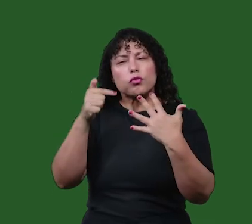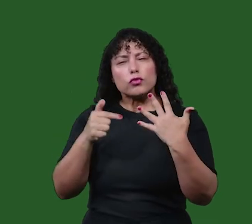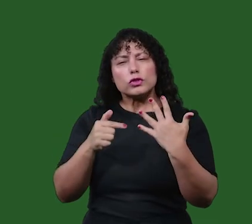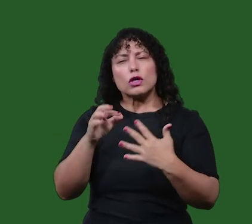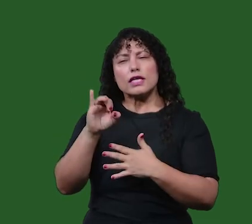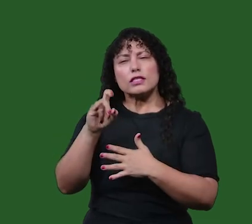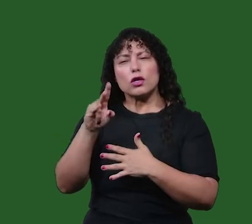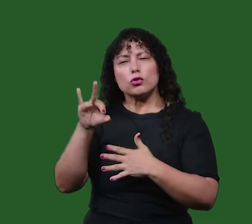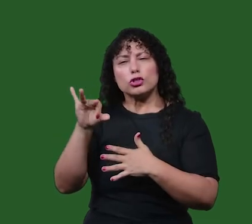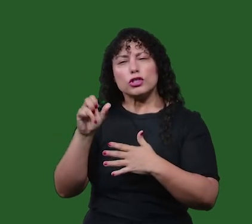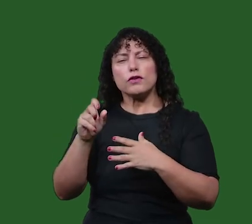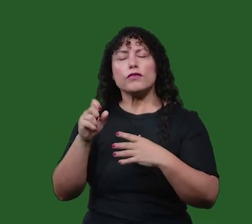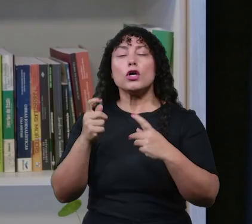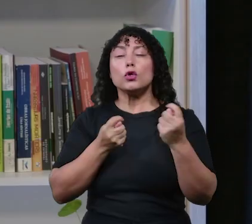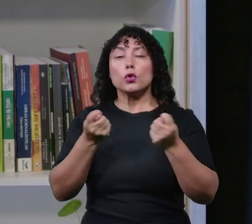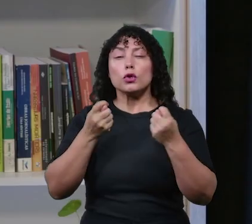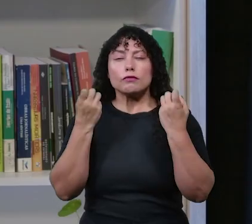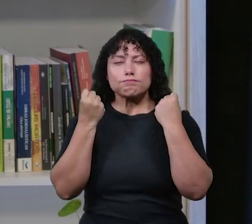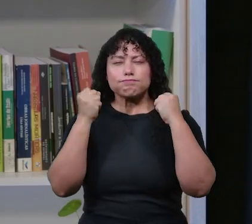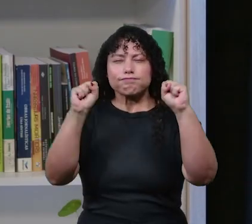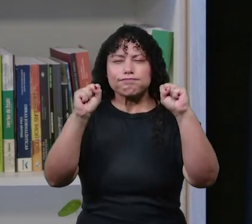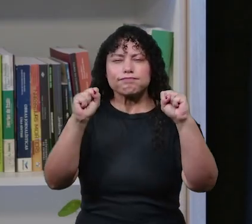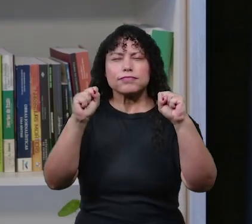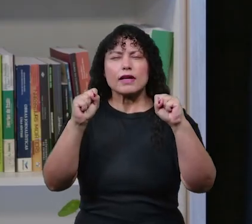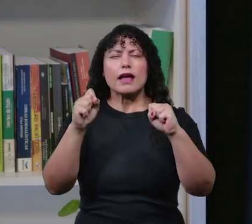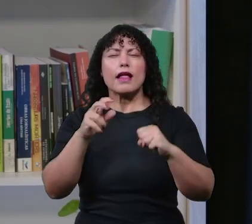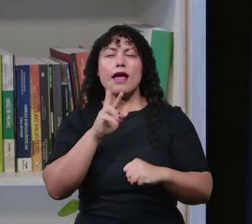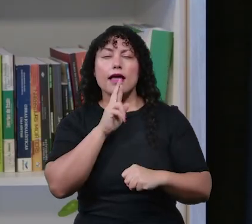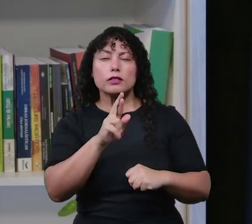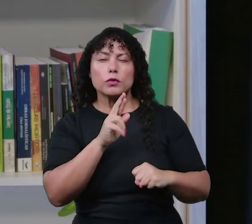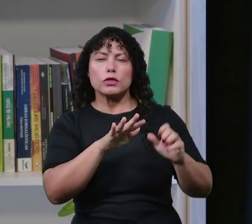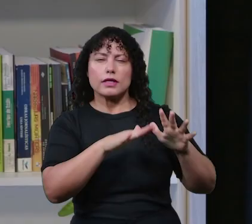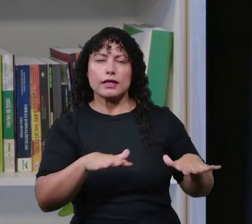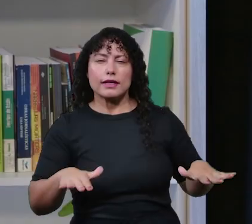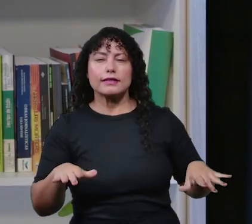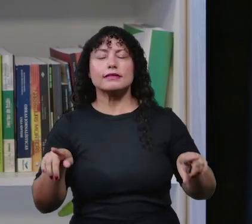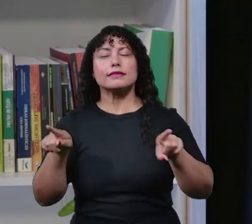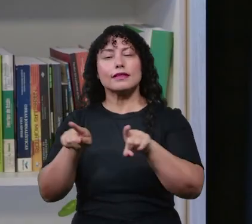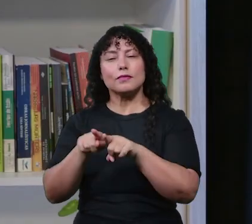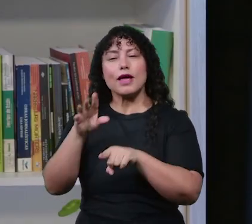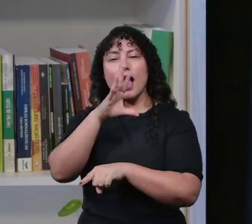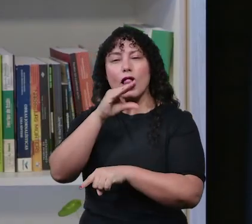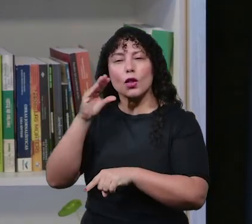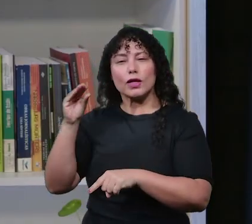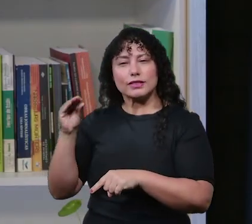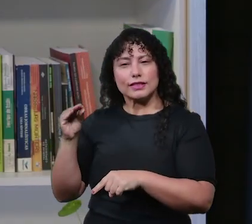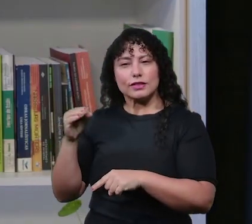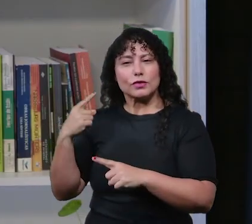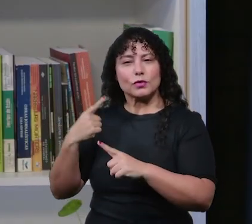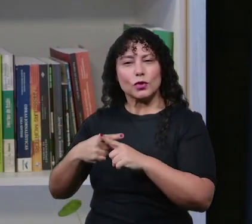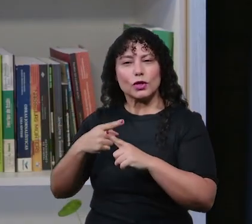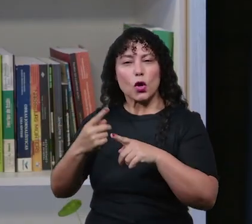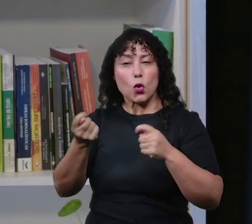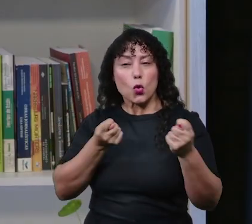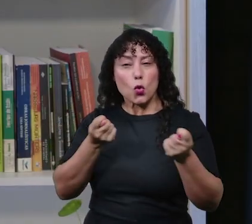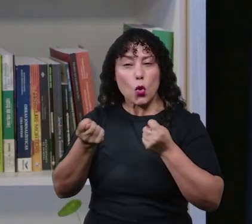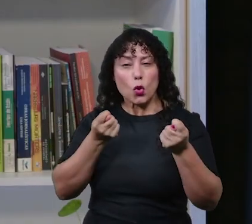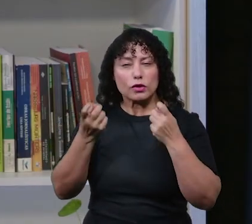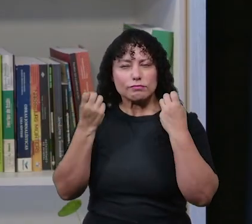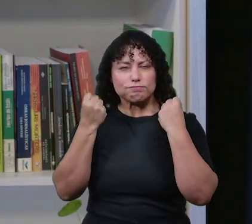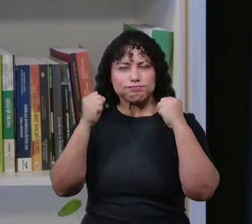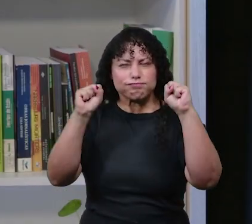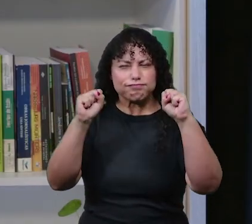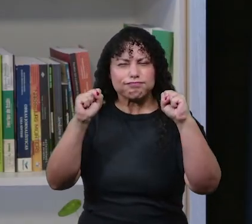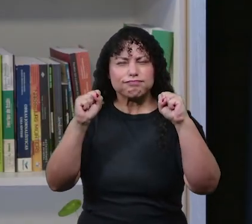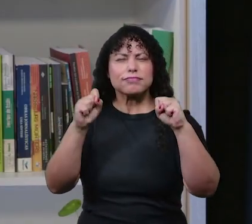controle inibitório, ela responde muito à questão da infância e à questão da adolescência, porque esse